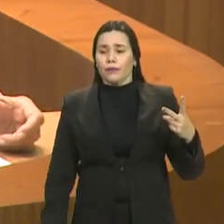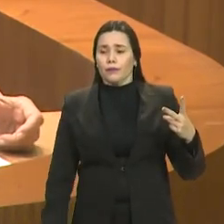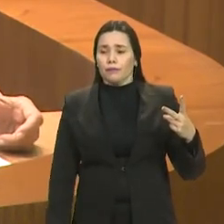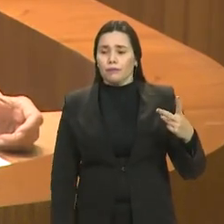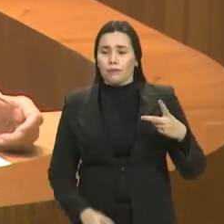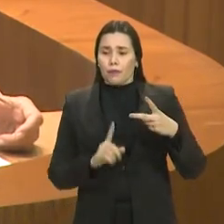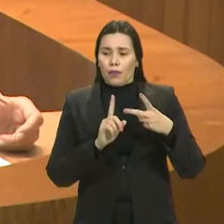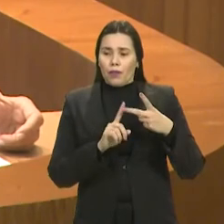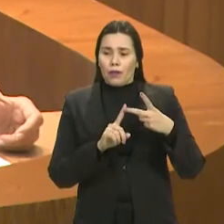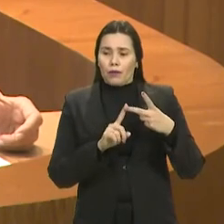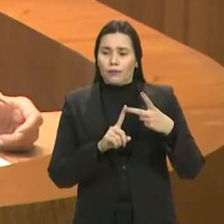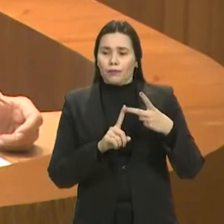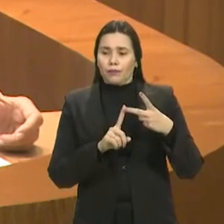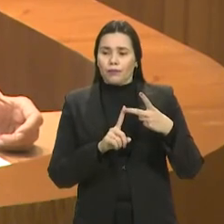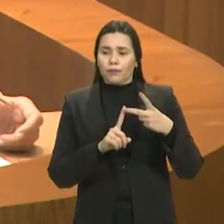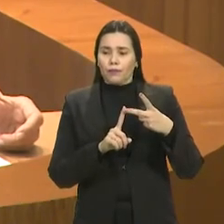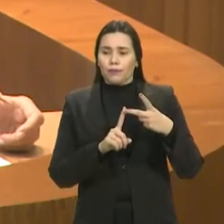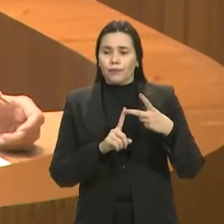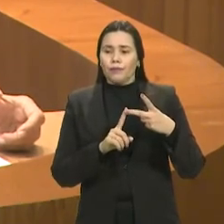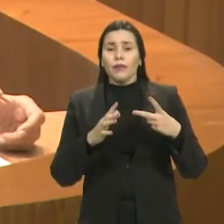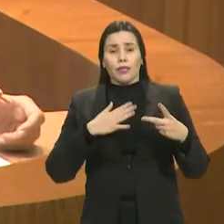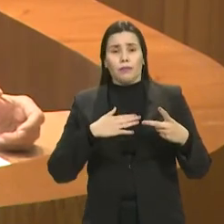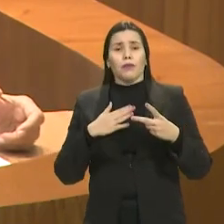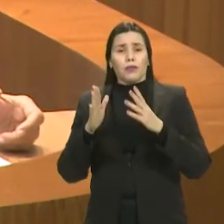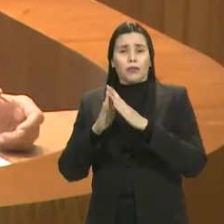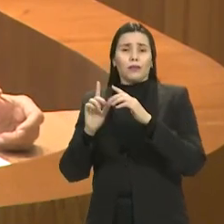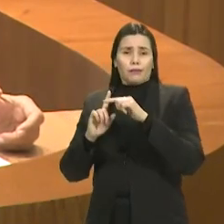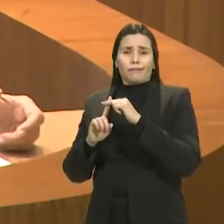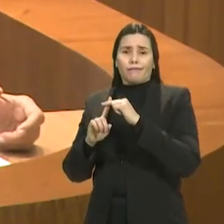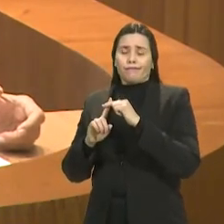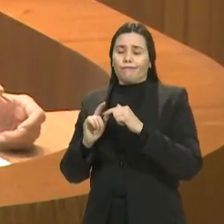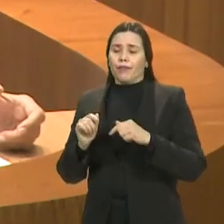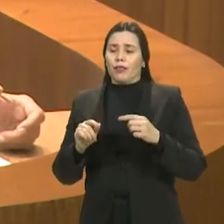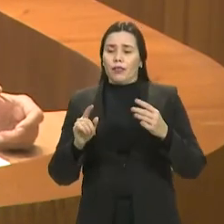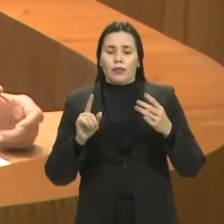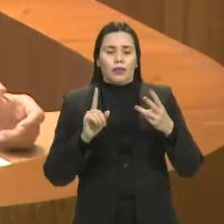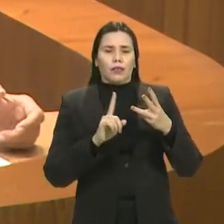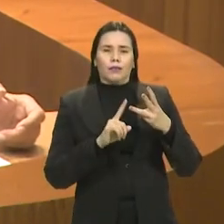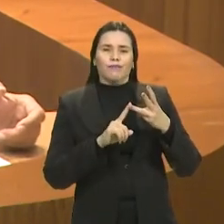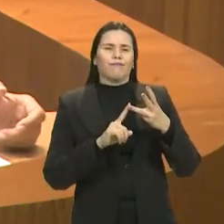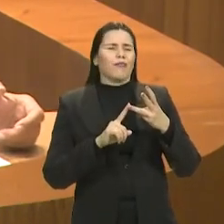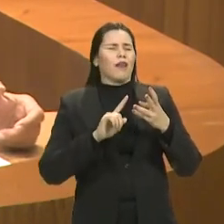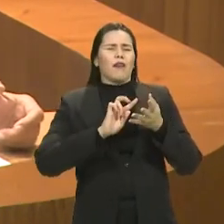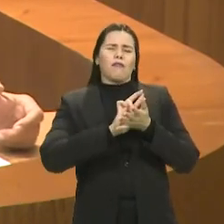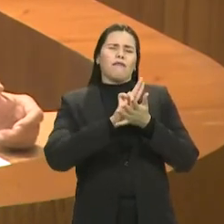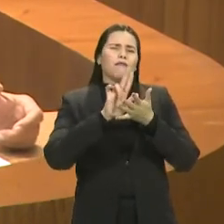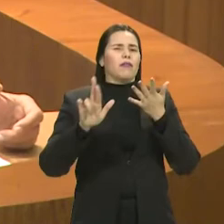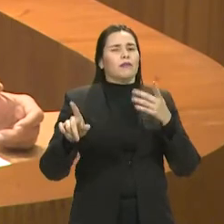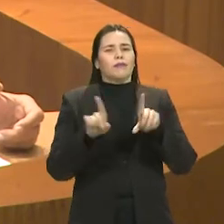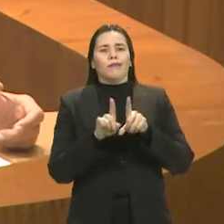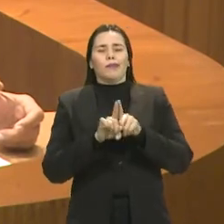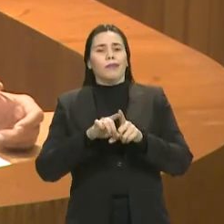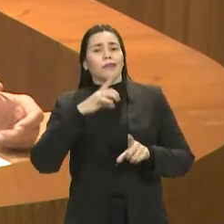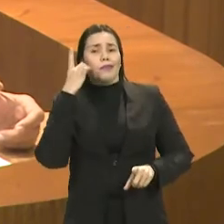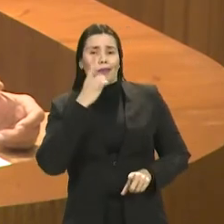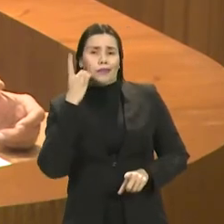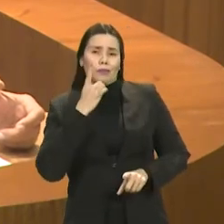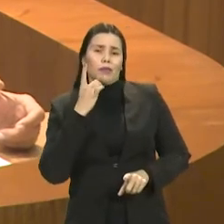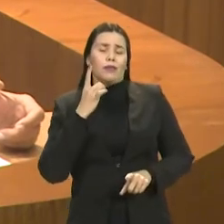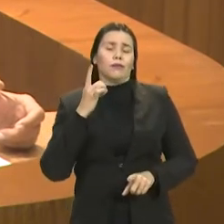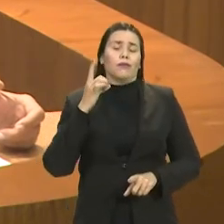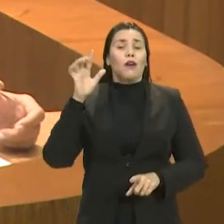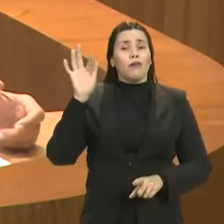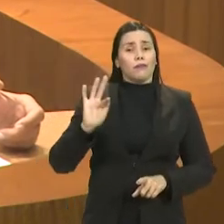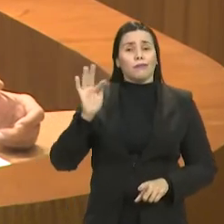da própria minha denominação isso fora uma lista grande de candidatos e aqui